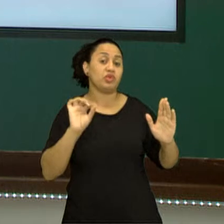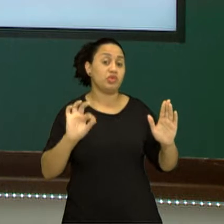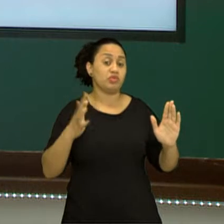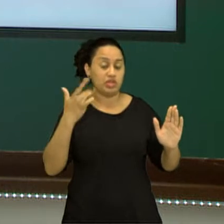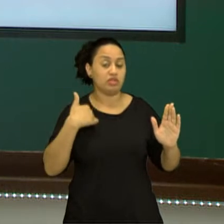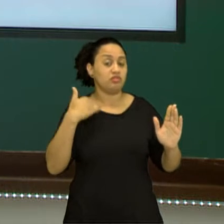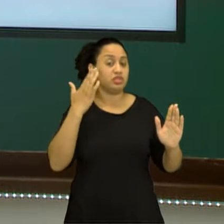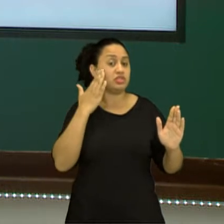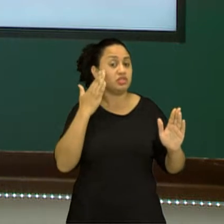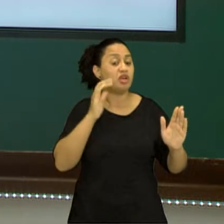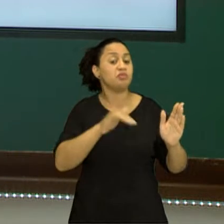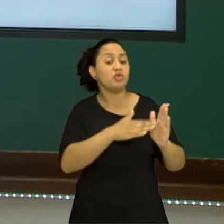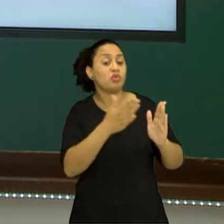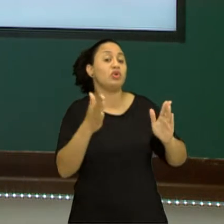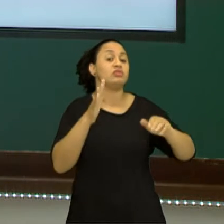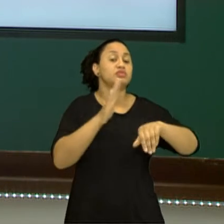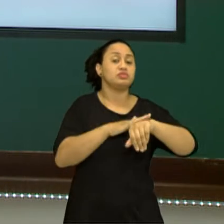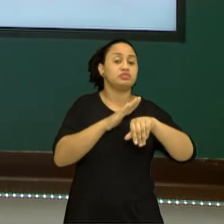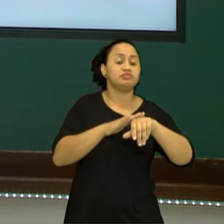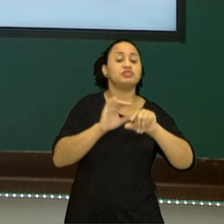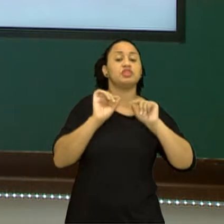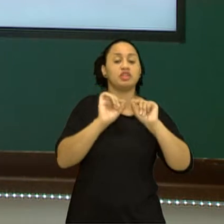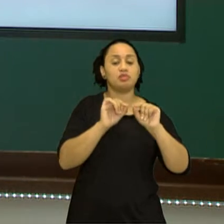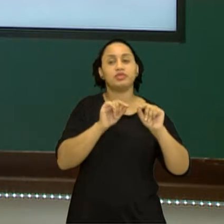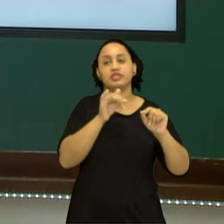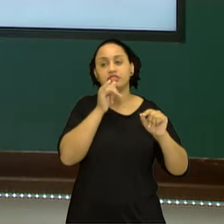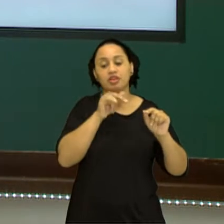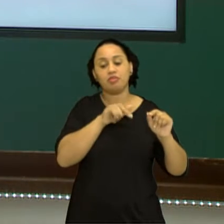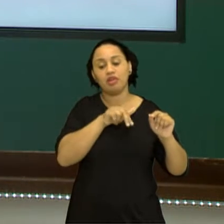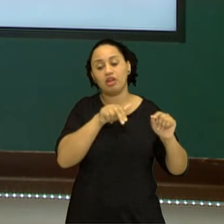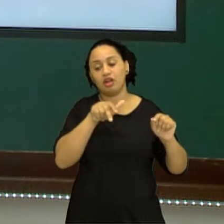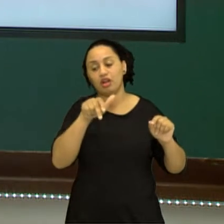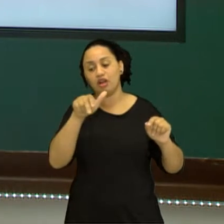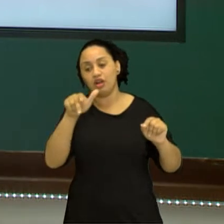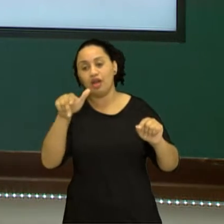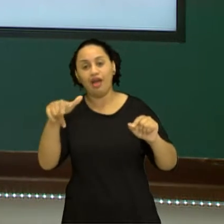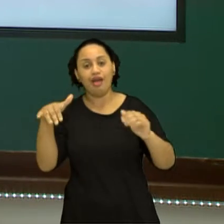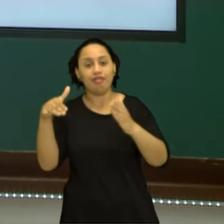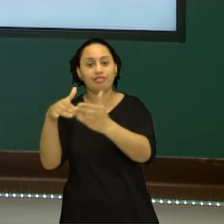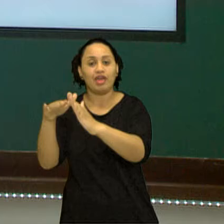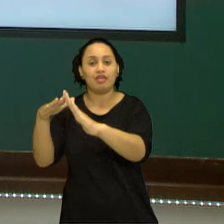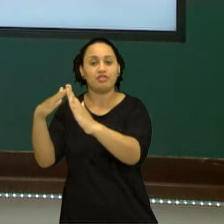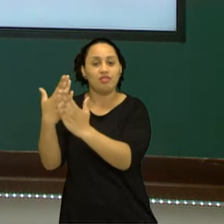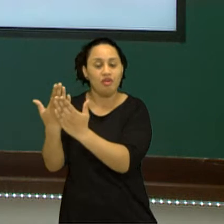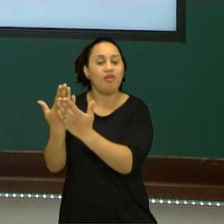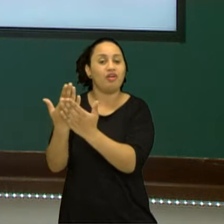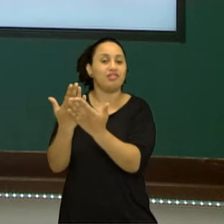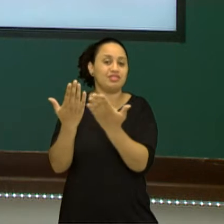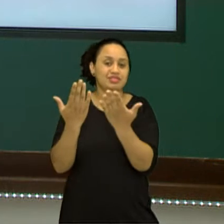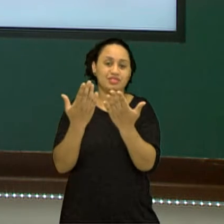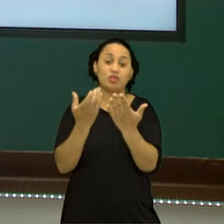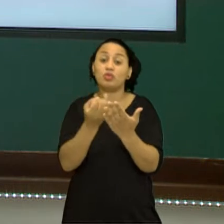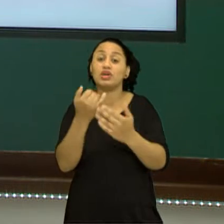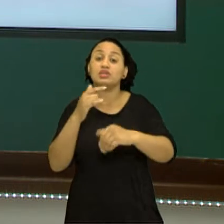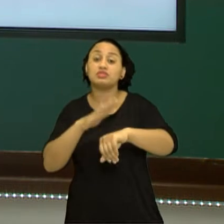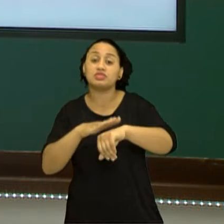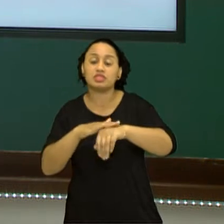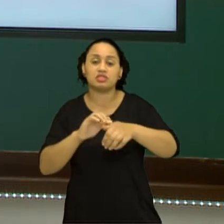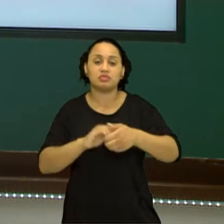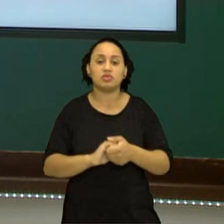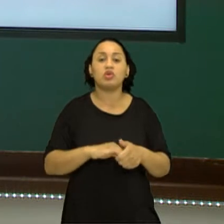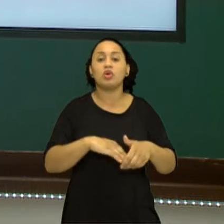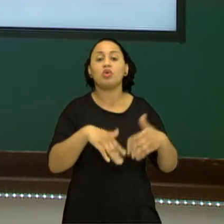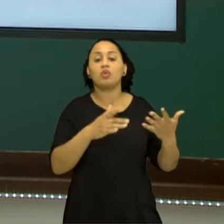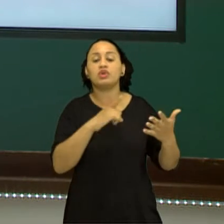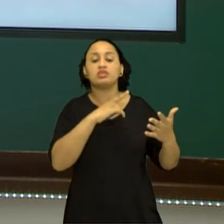quanto tempo, né, esse evento, essa sua caminhada até o colégio, quanto tempo você demora para organizar o seu quarto antes